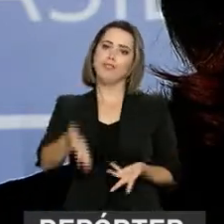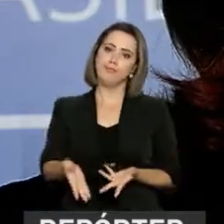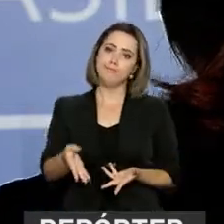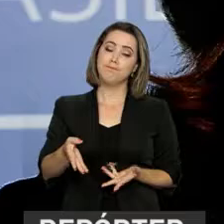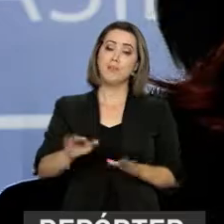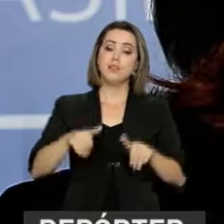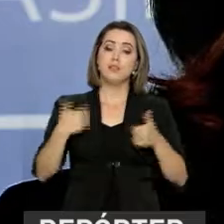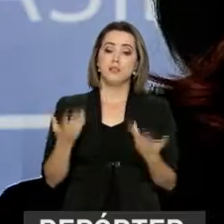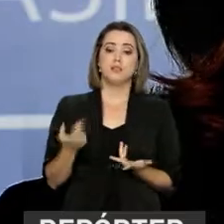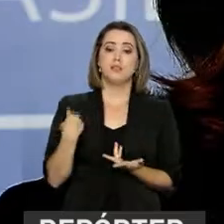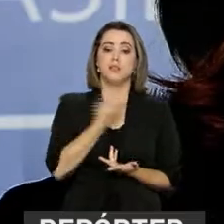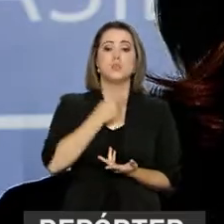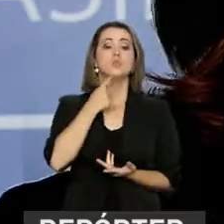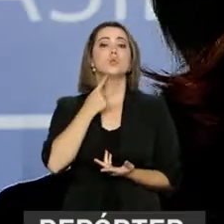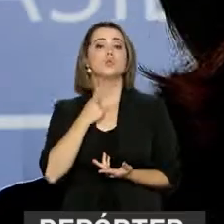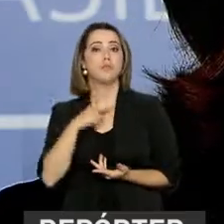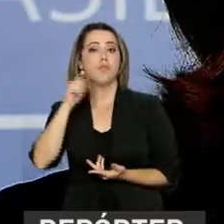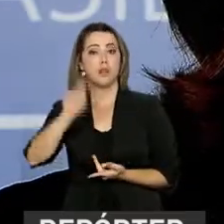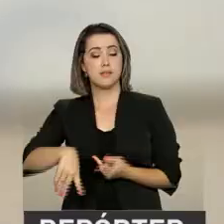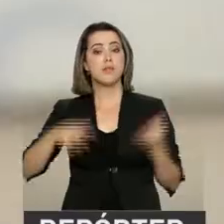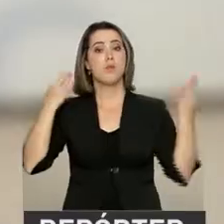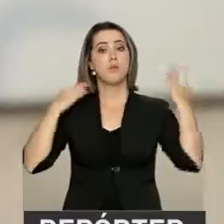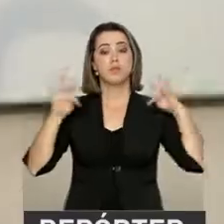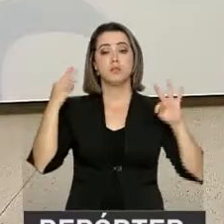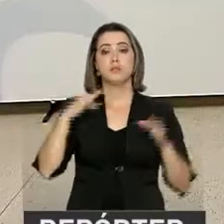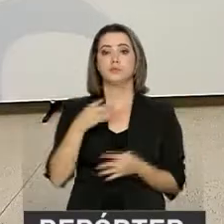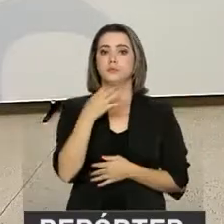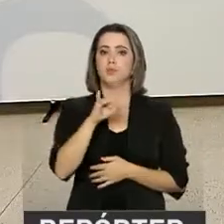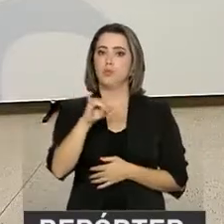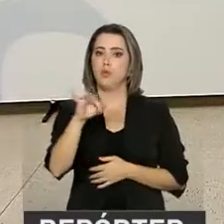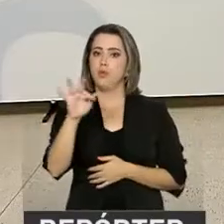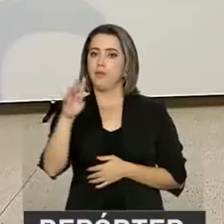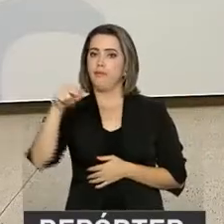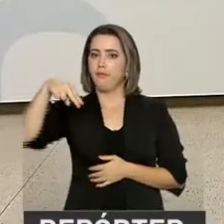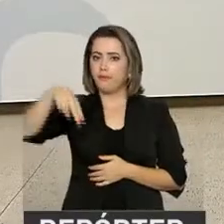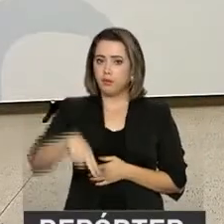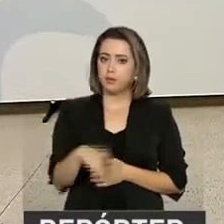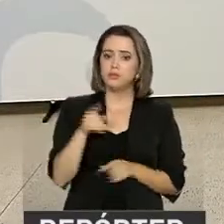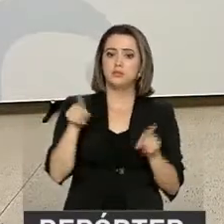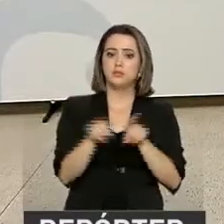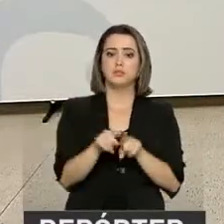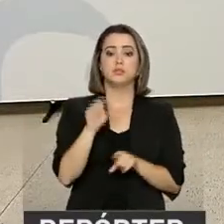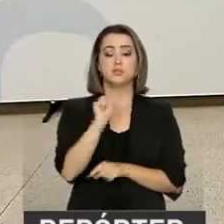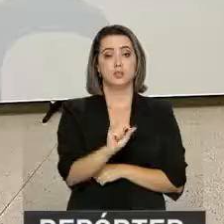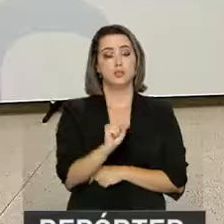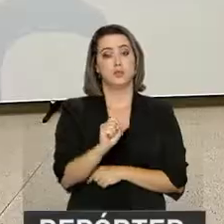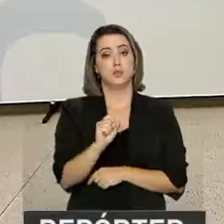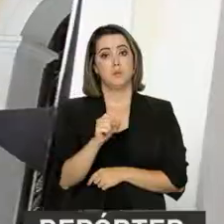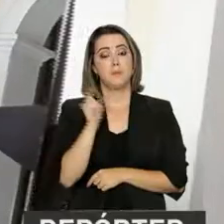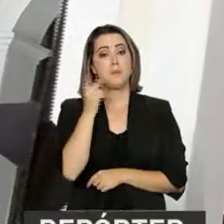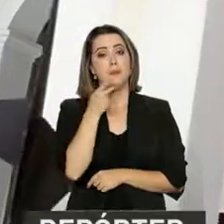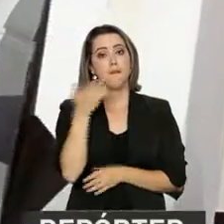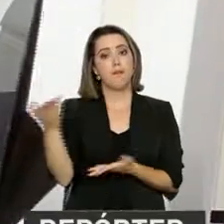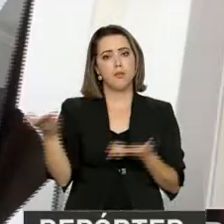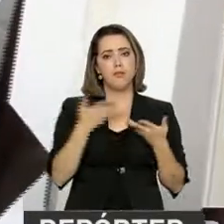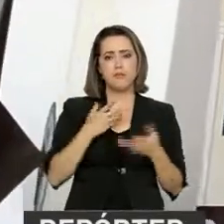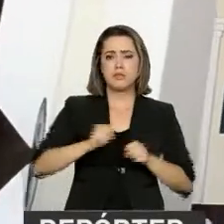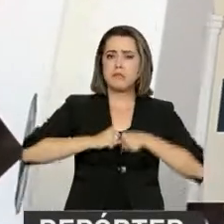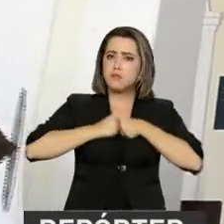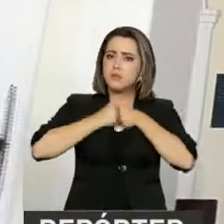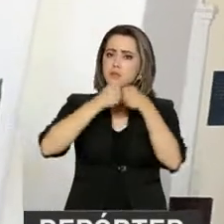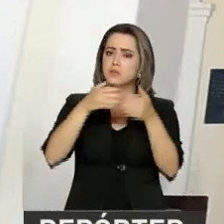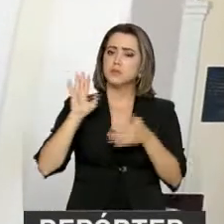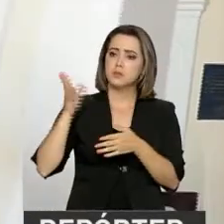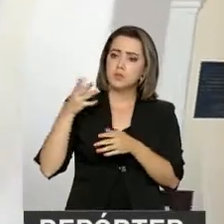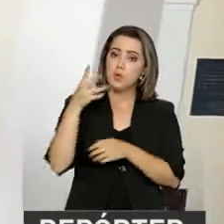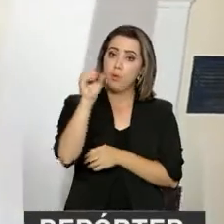conheça nossa votação é o turismo o iphan instituto do patrimônio histórico e natural vem se dedicando nos